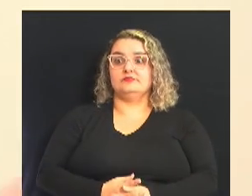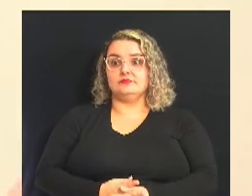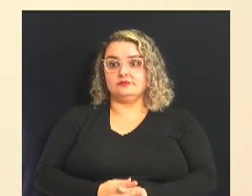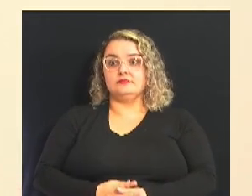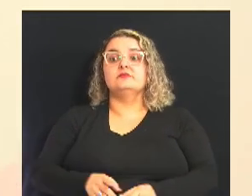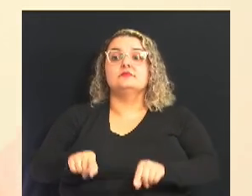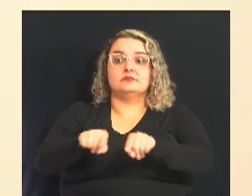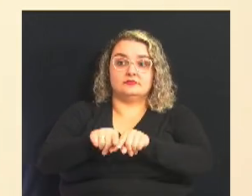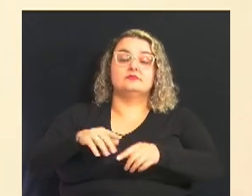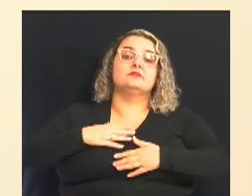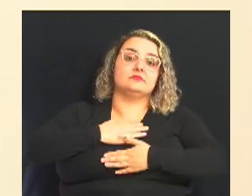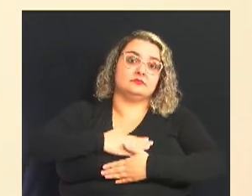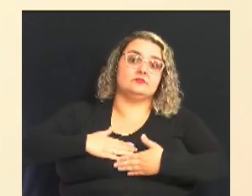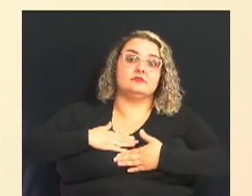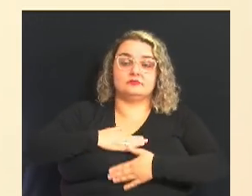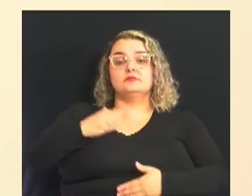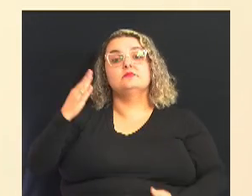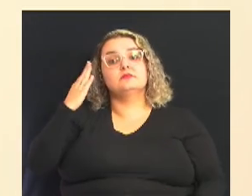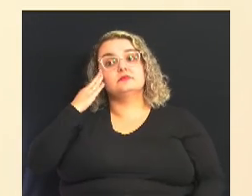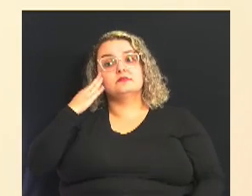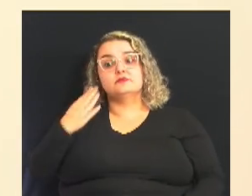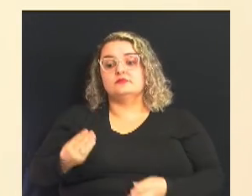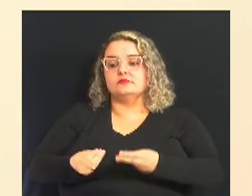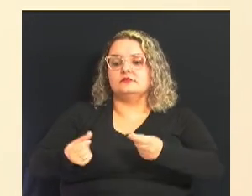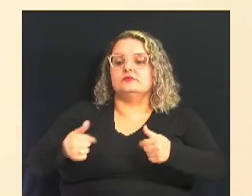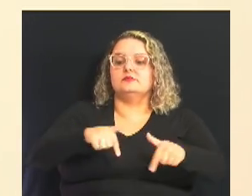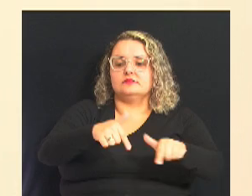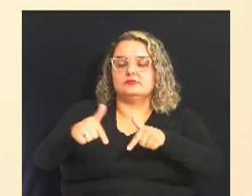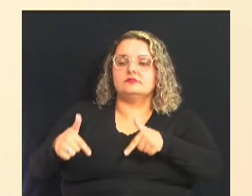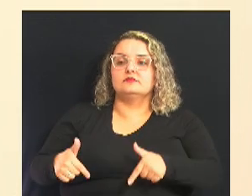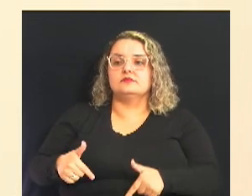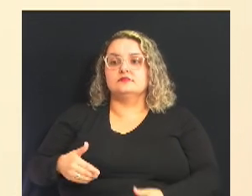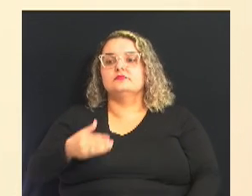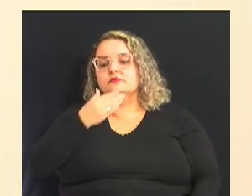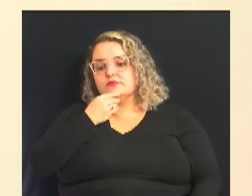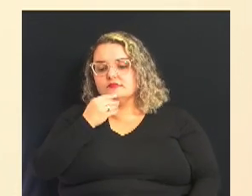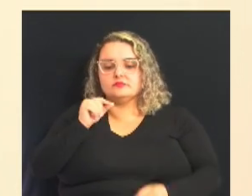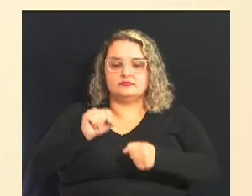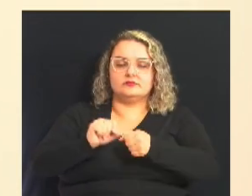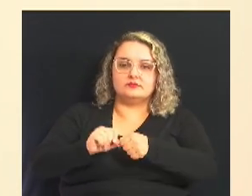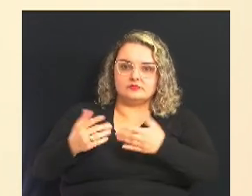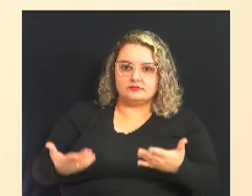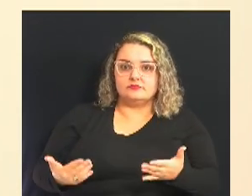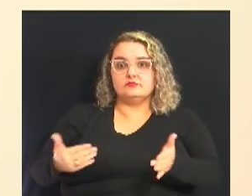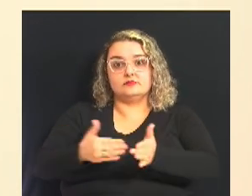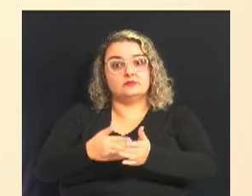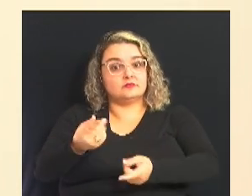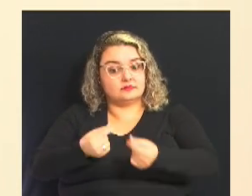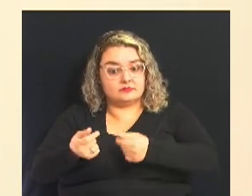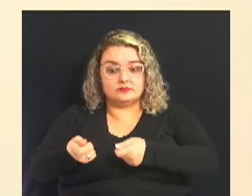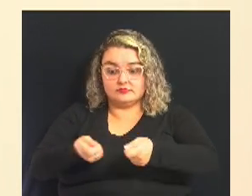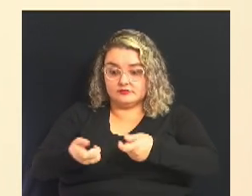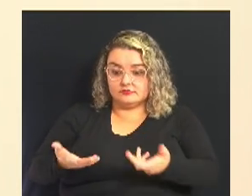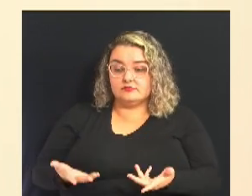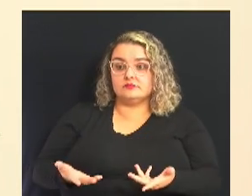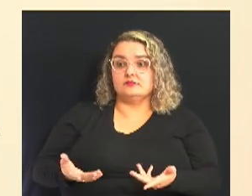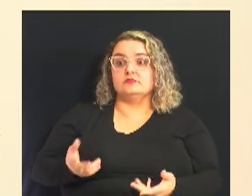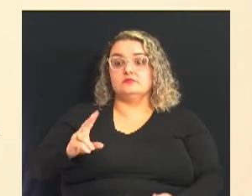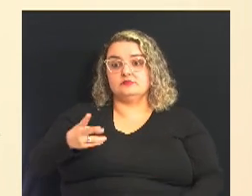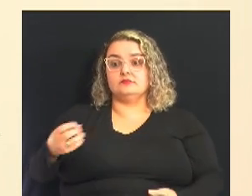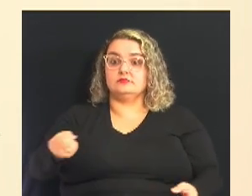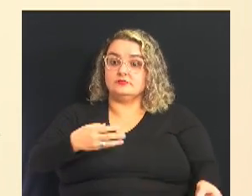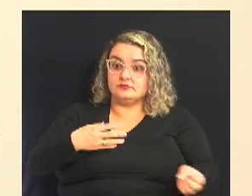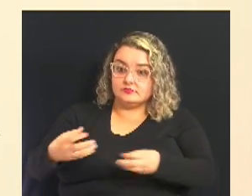uma satisfação saber a qualidade do trabalho que os meninos fazem aqui, até a economia que eles proporcionam, porque estão sempre inovando,